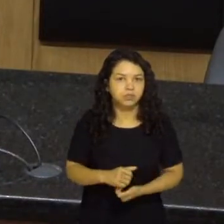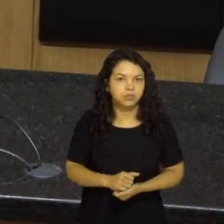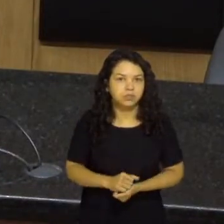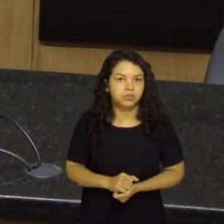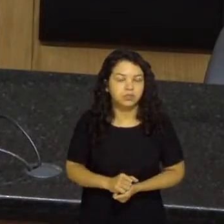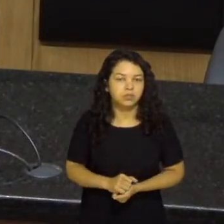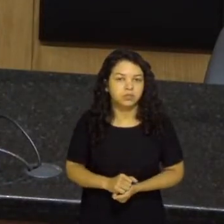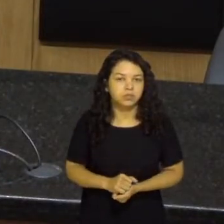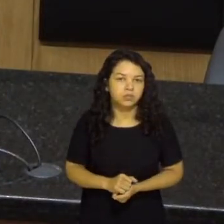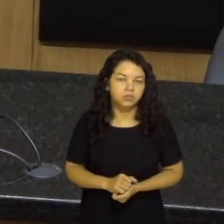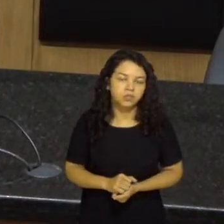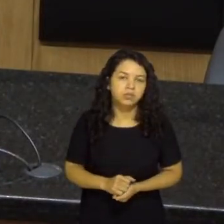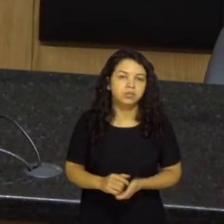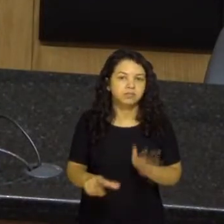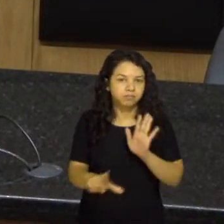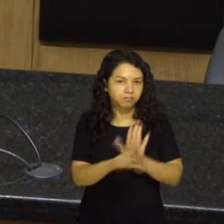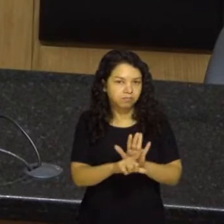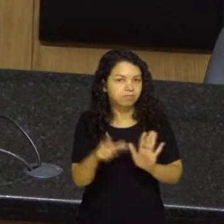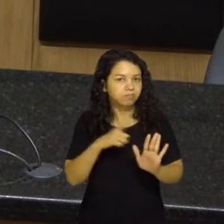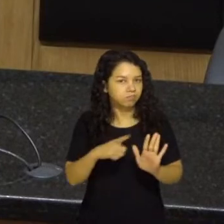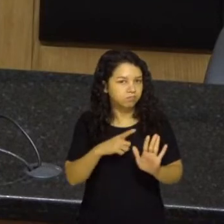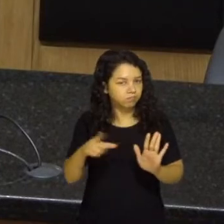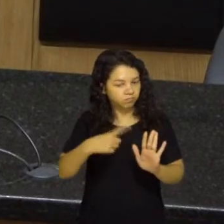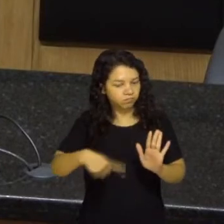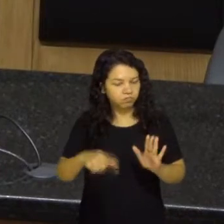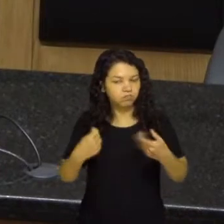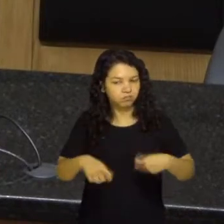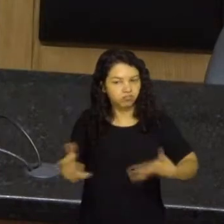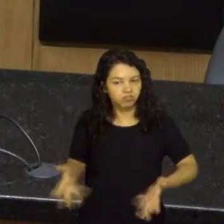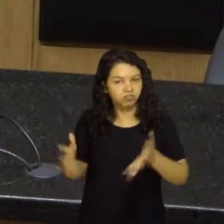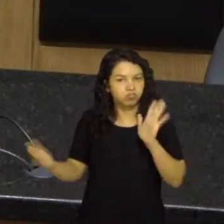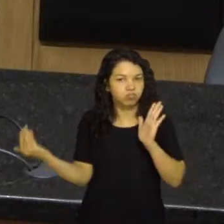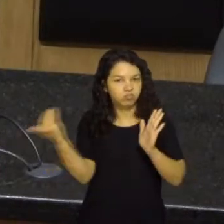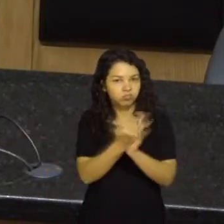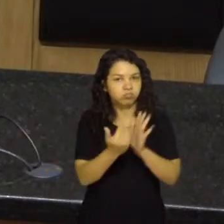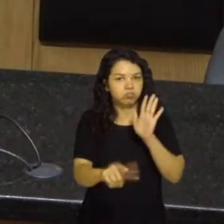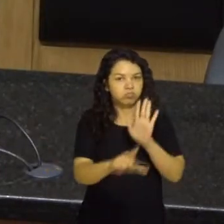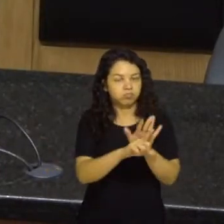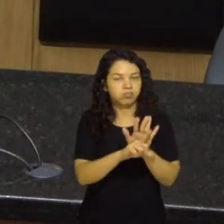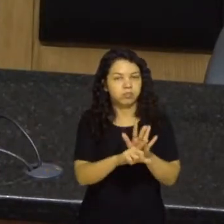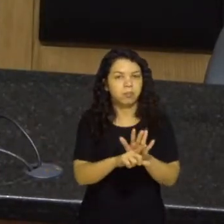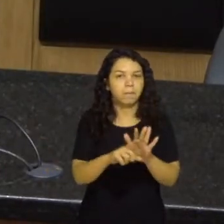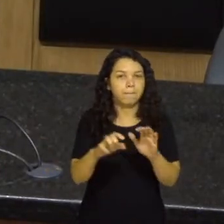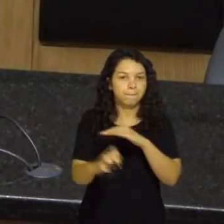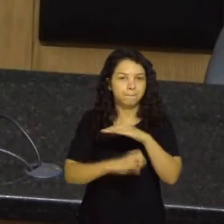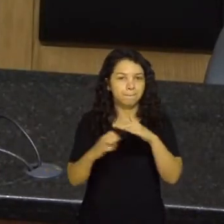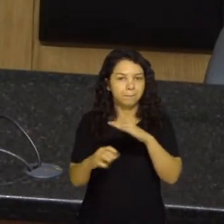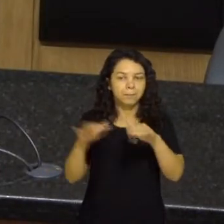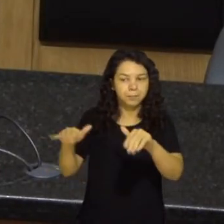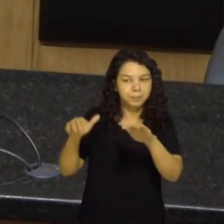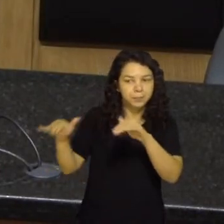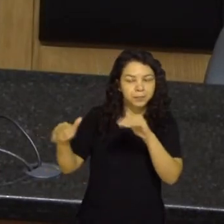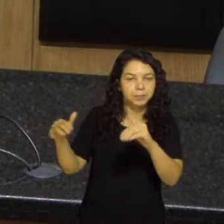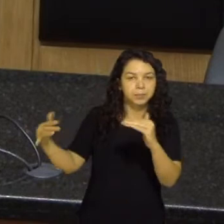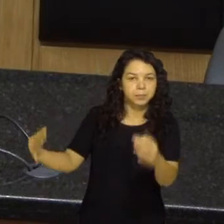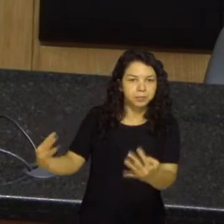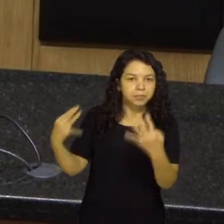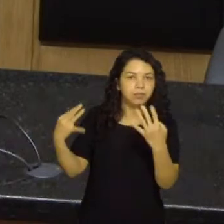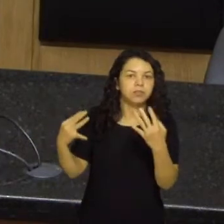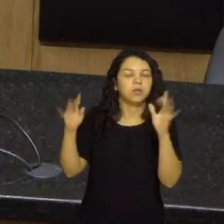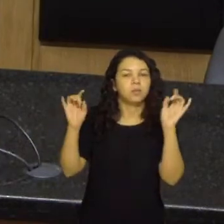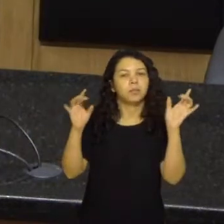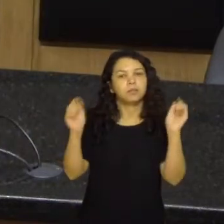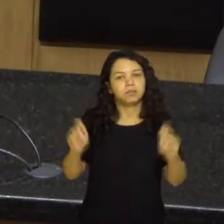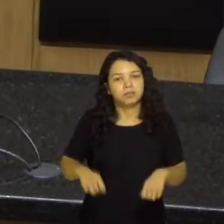isso. Temos que buscar fazer cumprir a legislação, chamar a atenção dos empresários para dar oportunidade. Eu acho que o grande